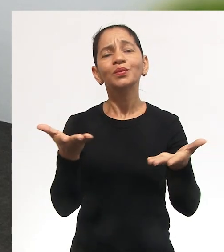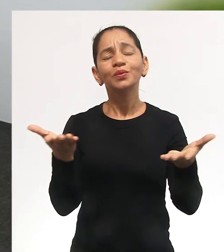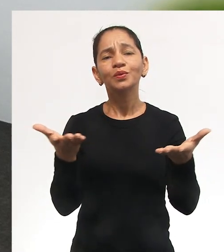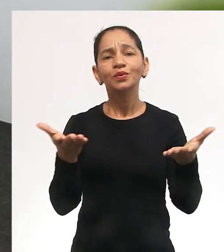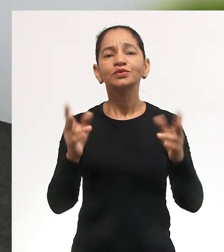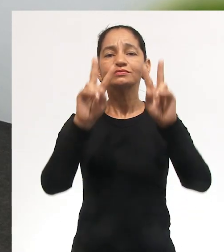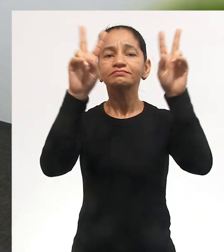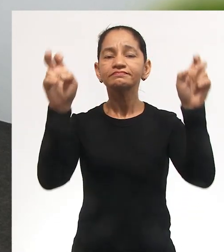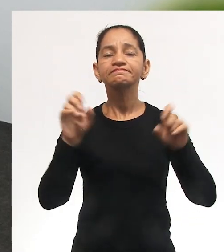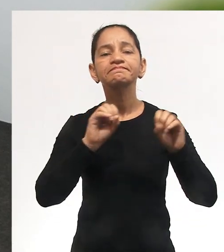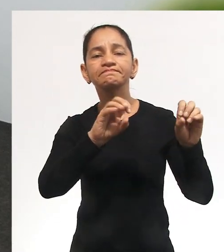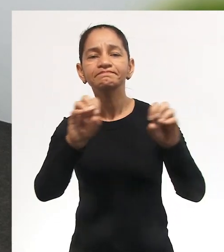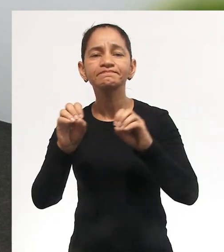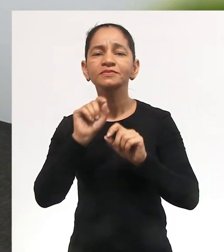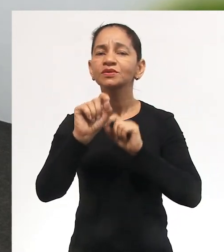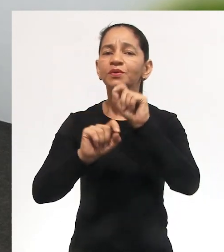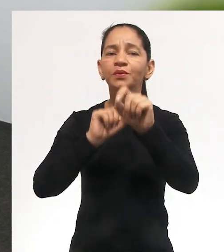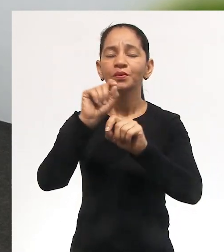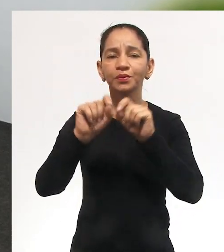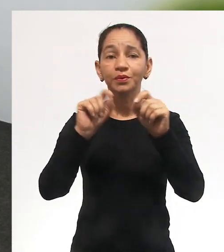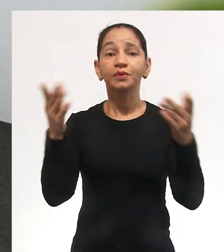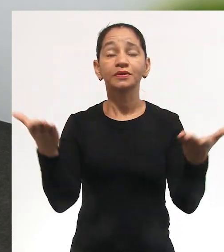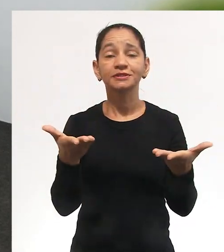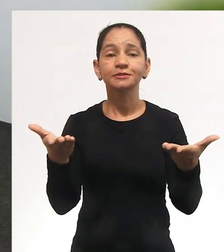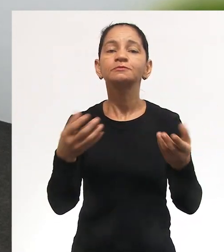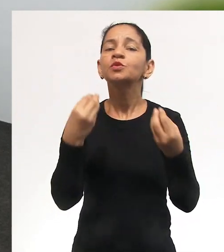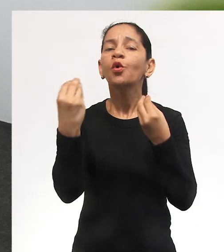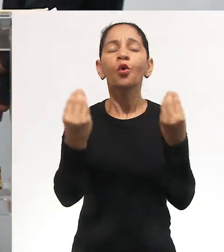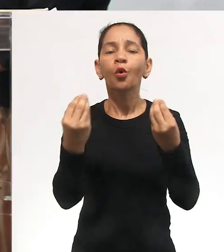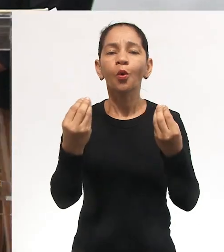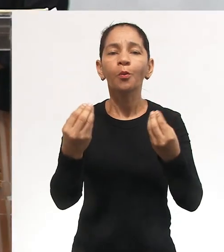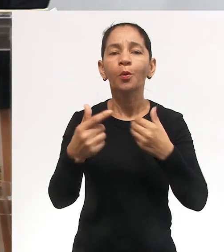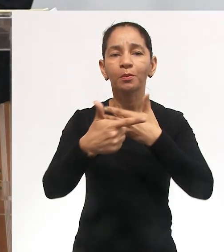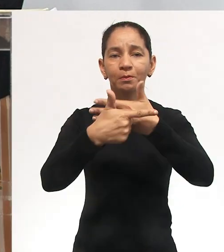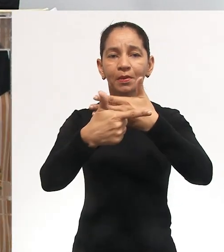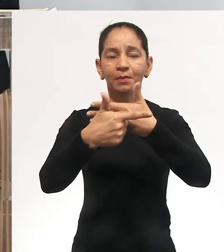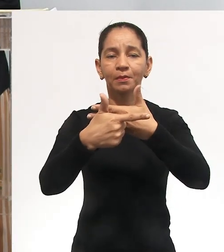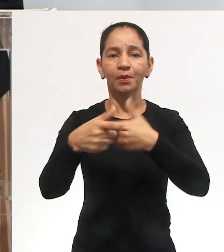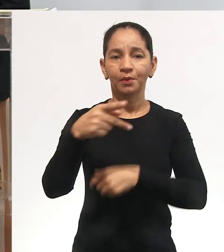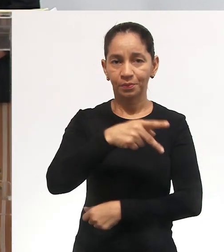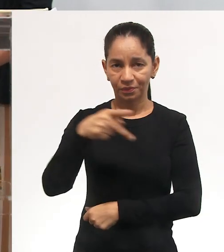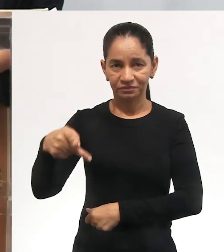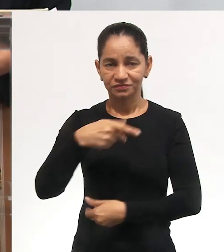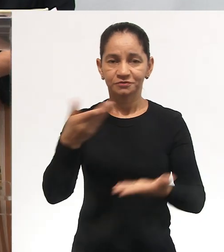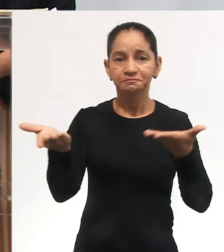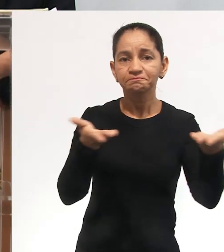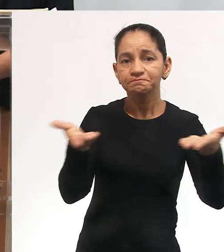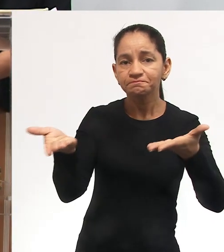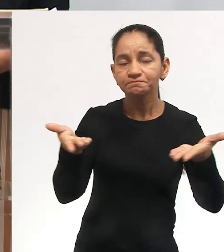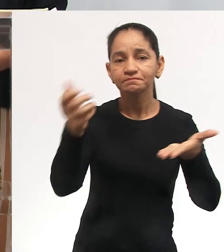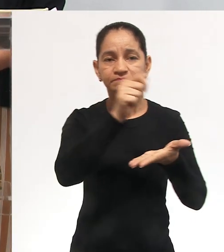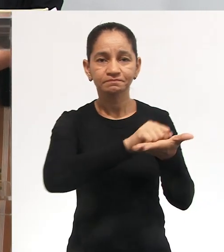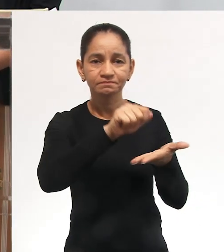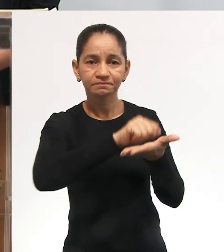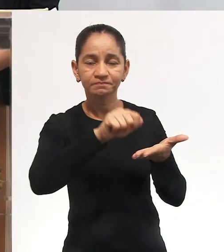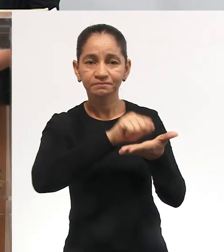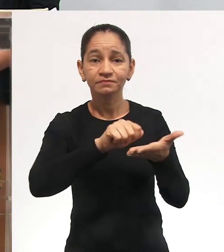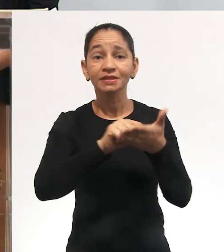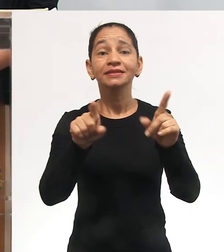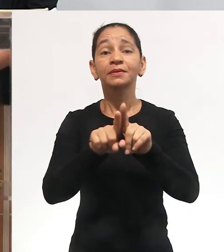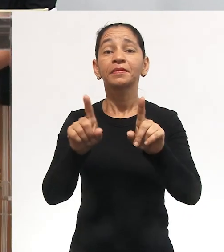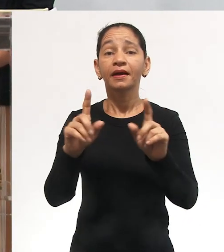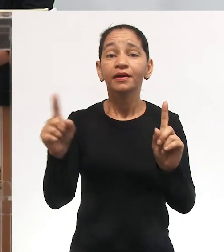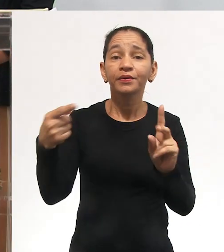vamos trabalhar, pessoal, a questão da mediação da leitura e da escrita na alfabetização, na escrita, e